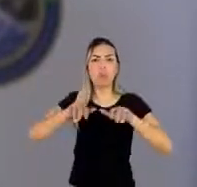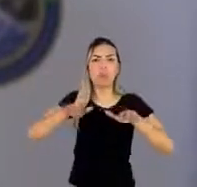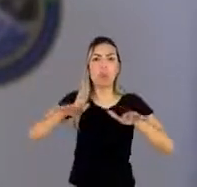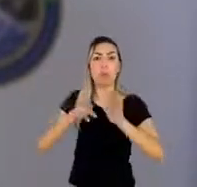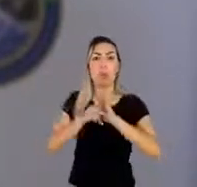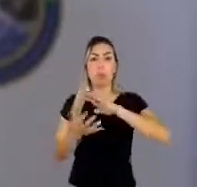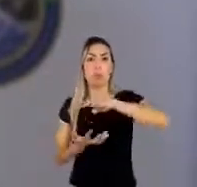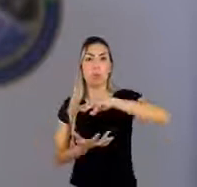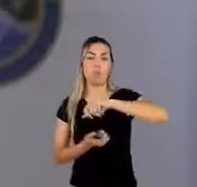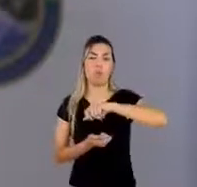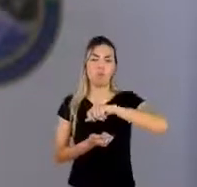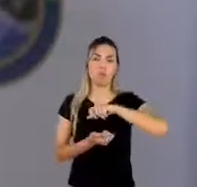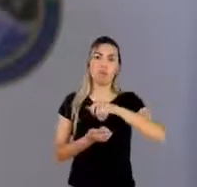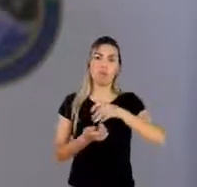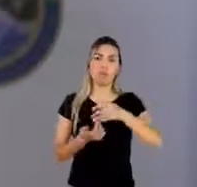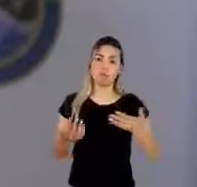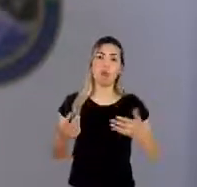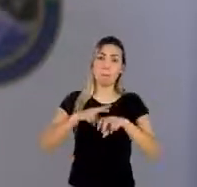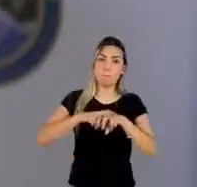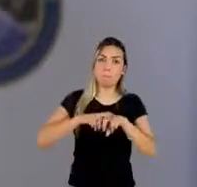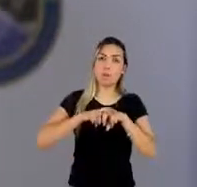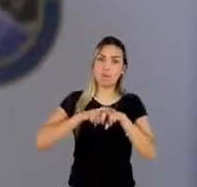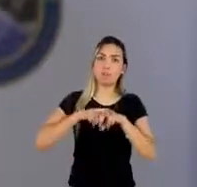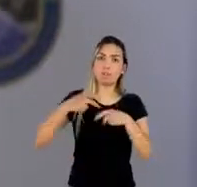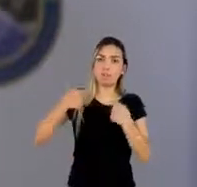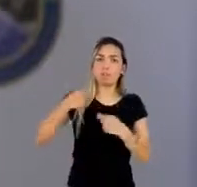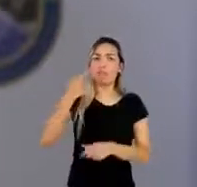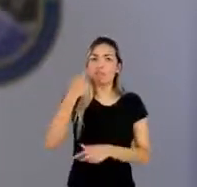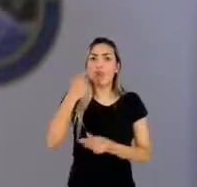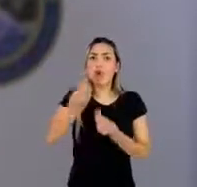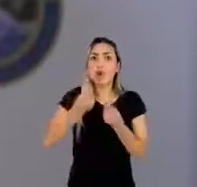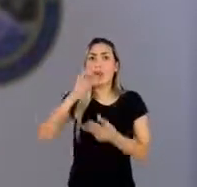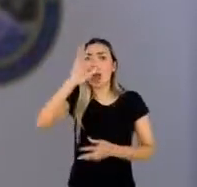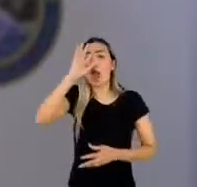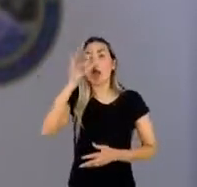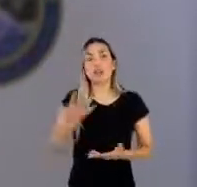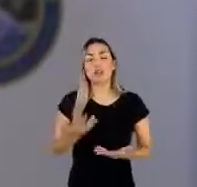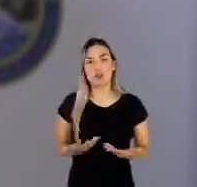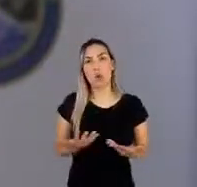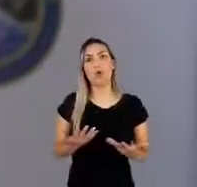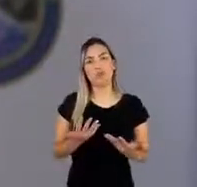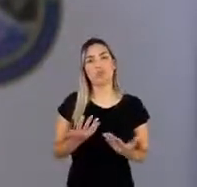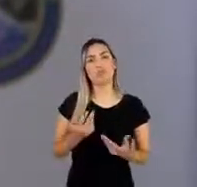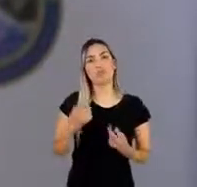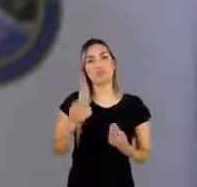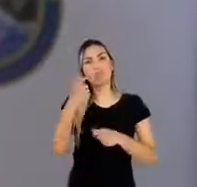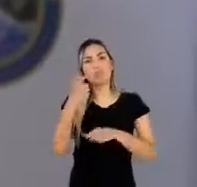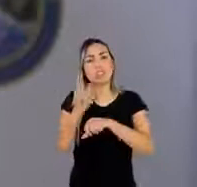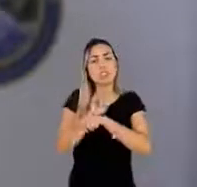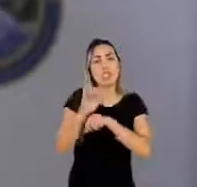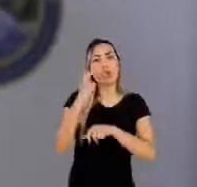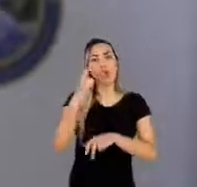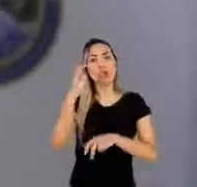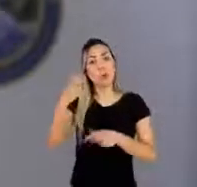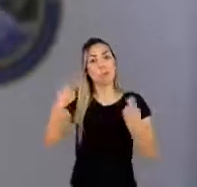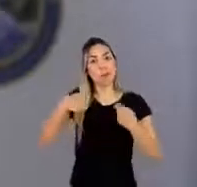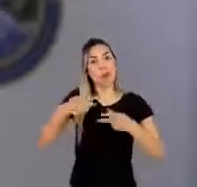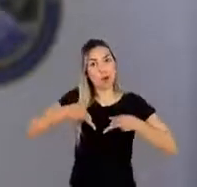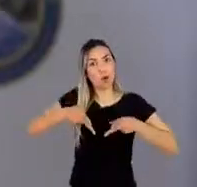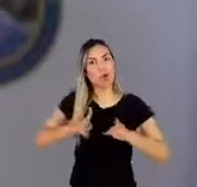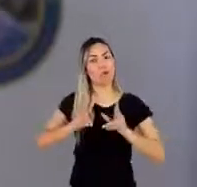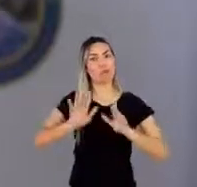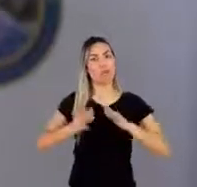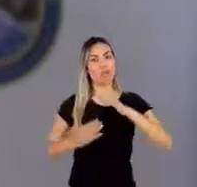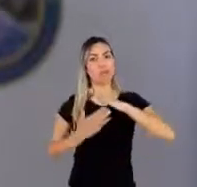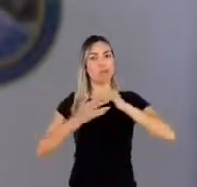precisamos encontrar soluções inteligente para que mantenhamos essa posição assim sendo